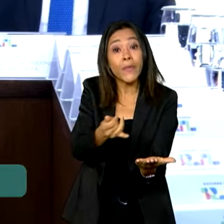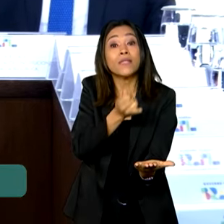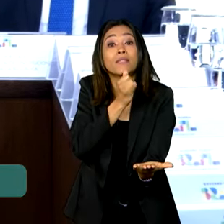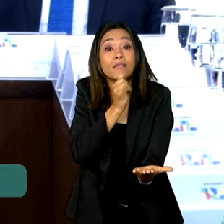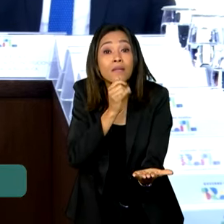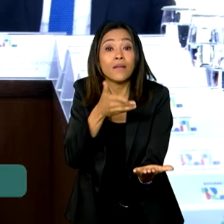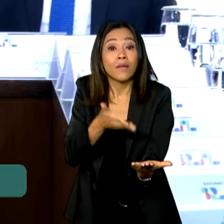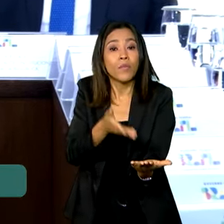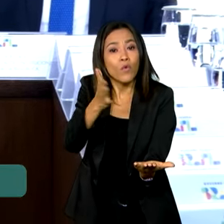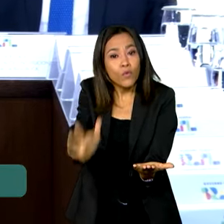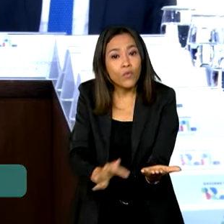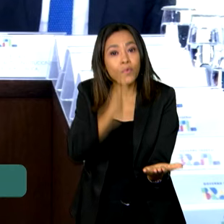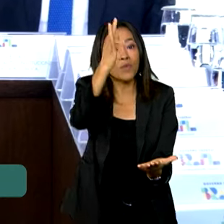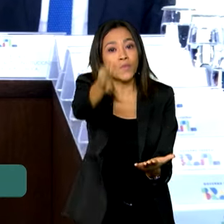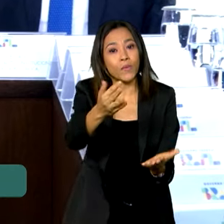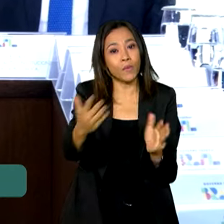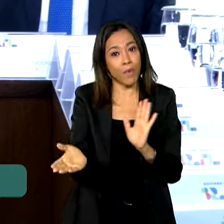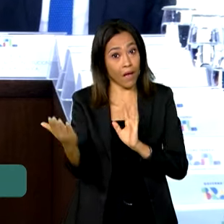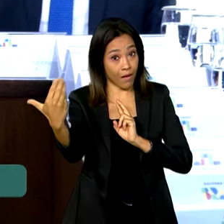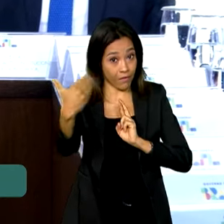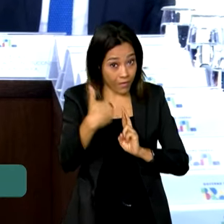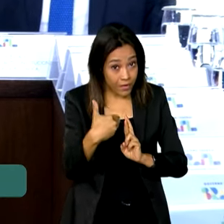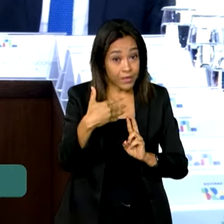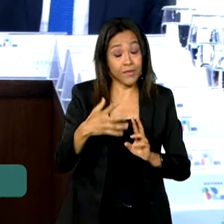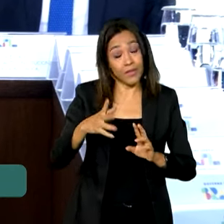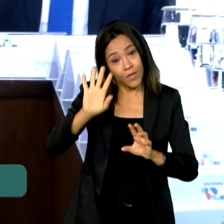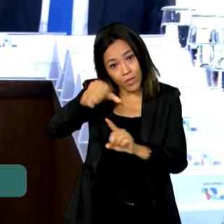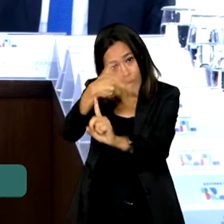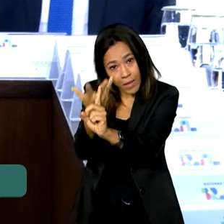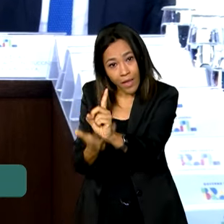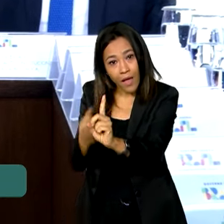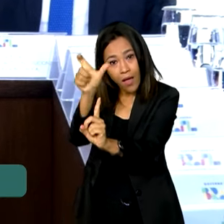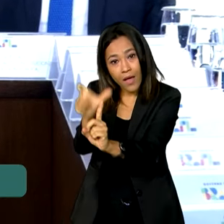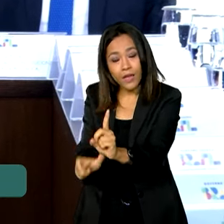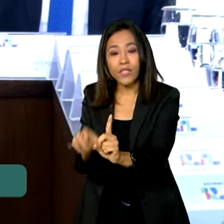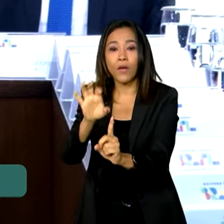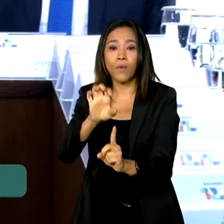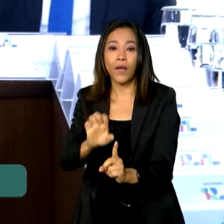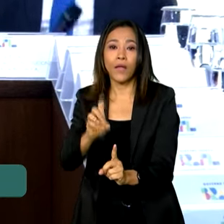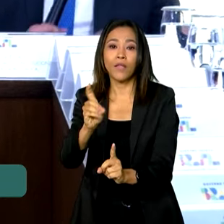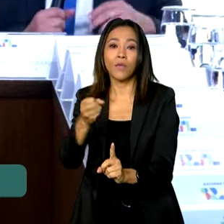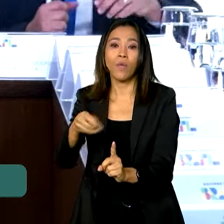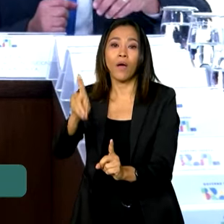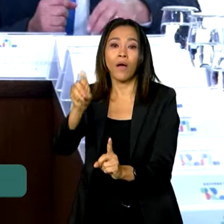às gerações vindouras. Toda a nossa homenagem ao querido Eduardo Campos.